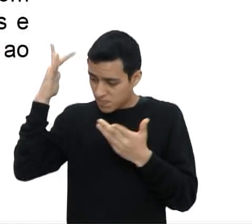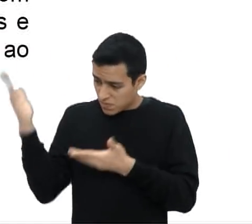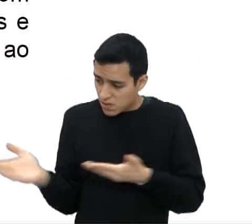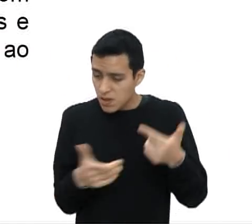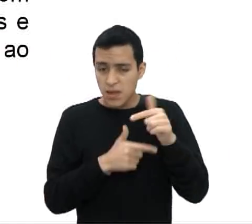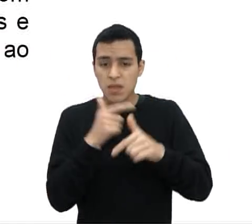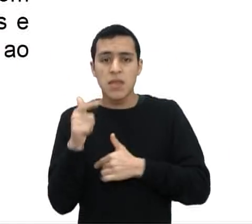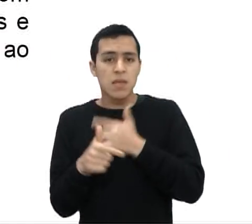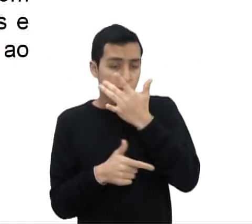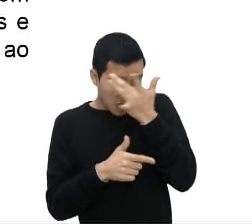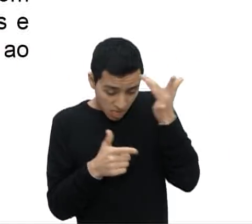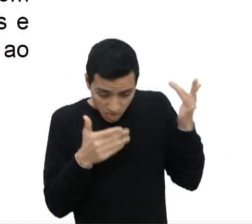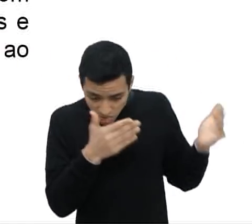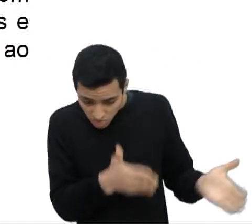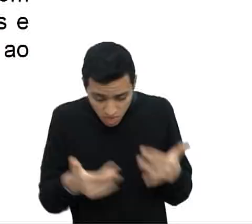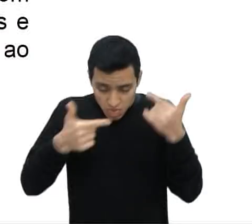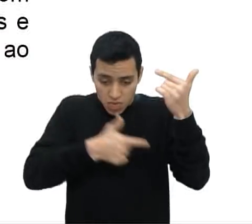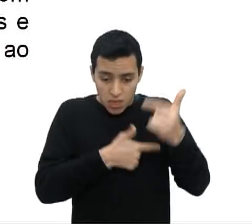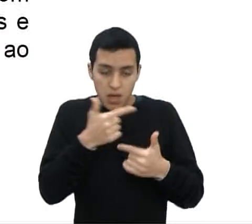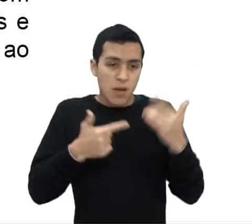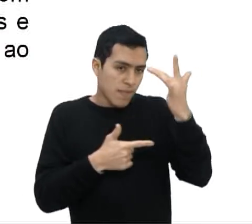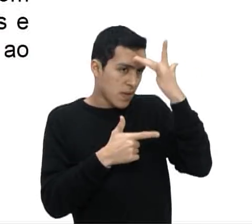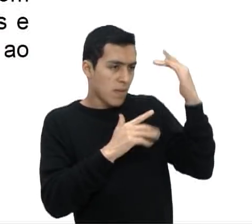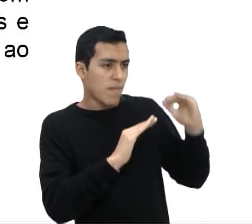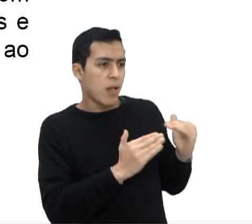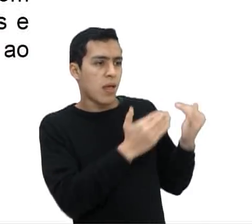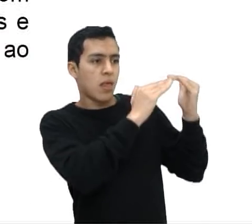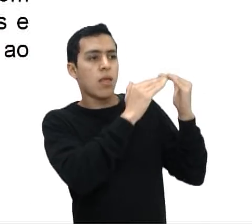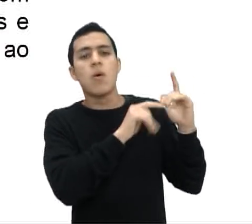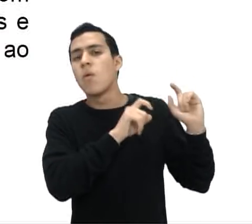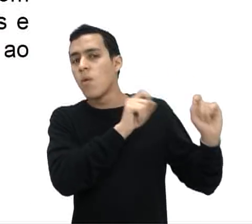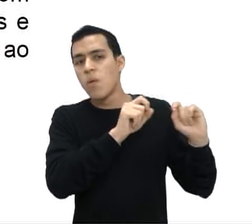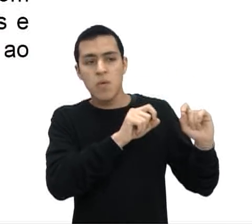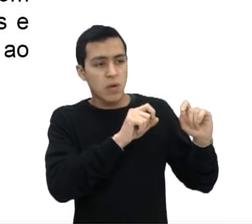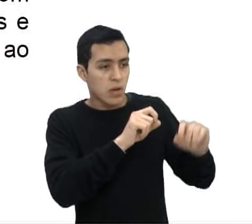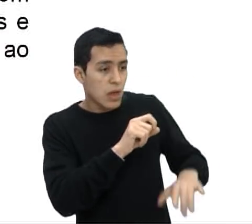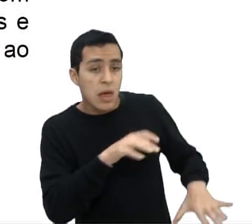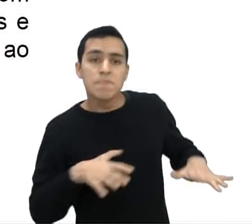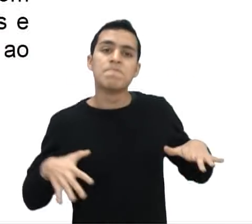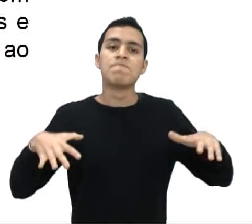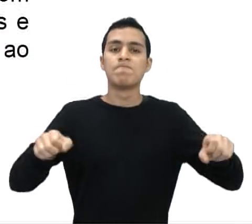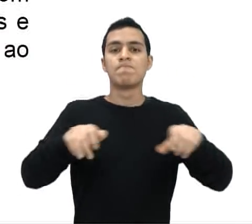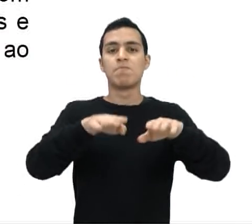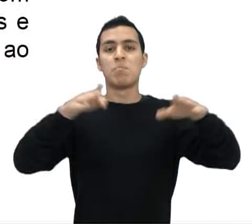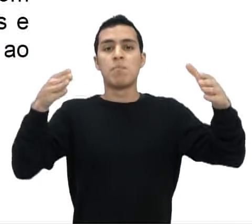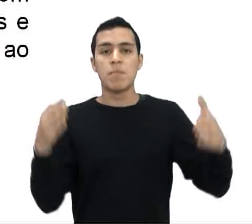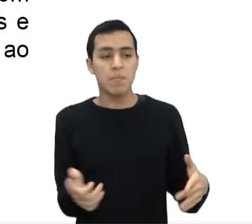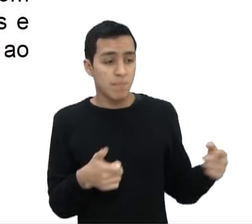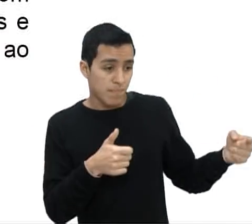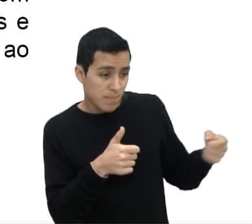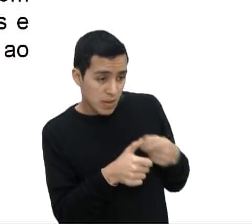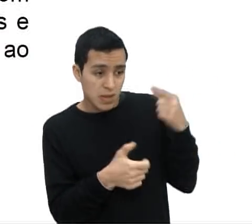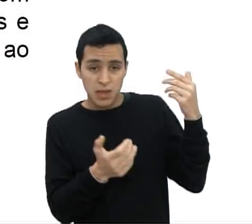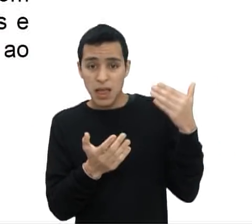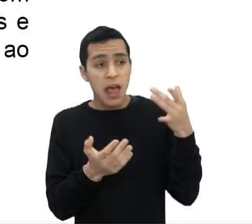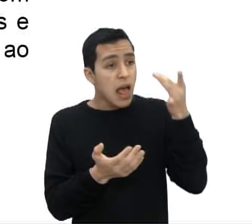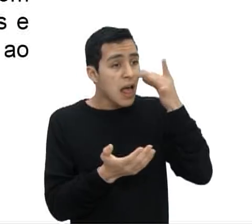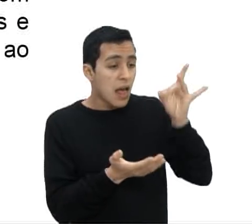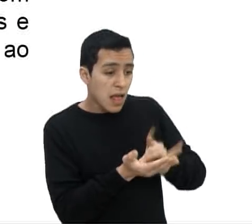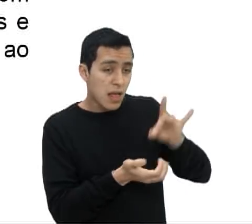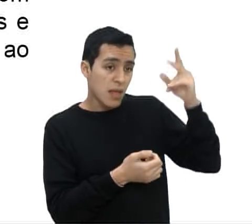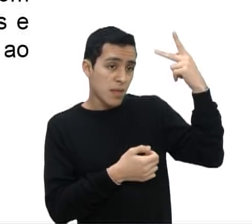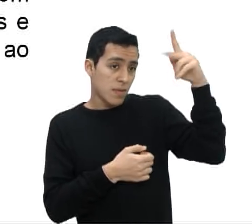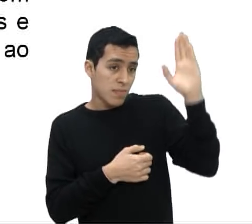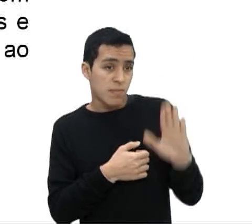Então, são os operários, os moradores do morro que tomam o palco. Pela primeira vez, os conflitos da realidade